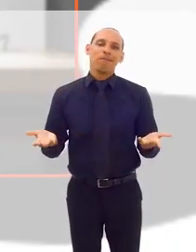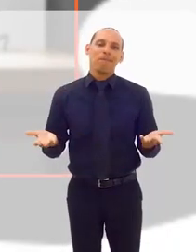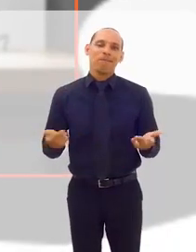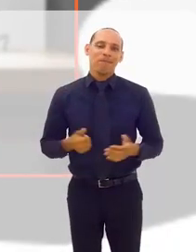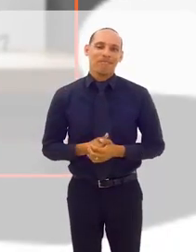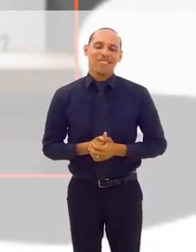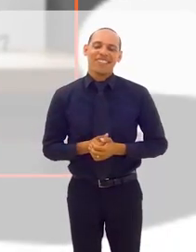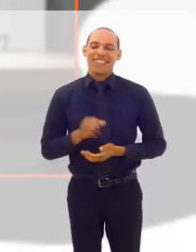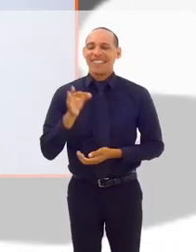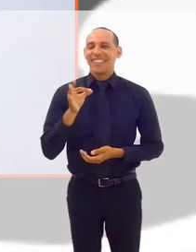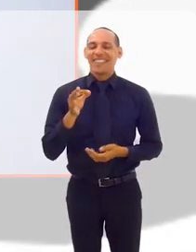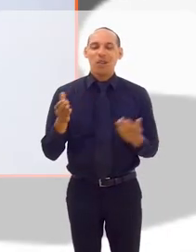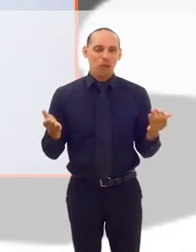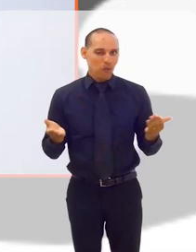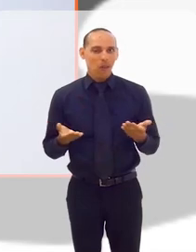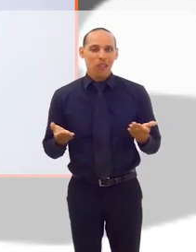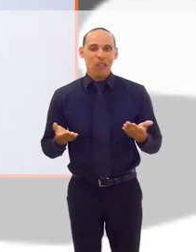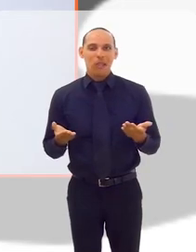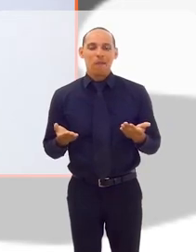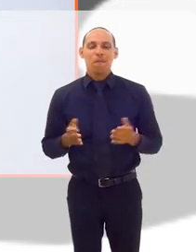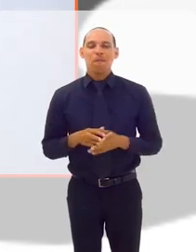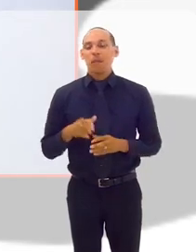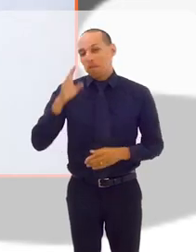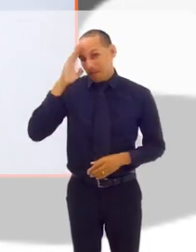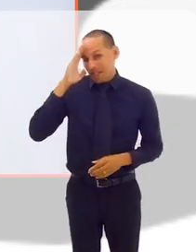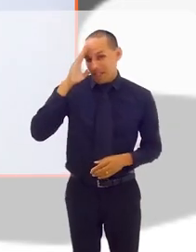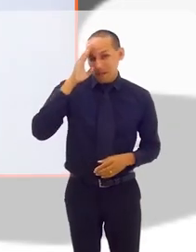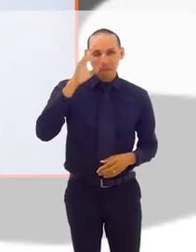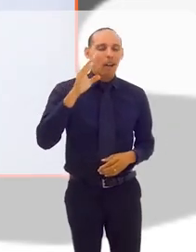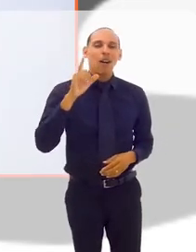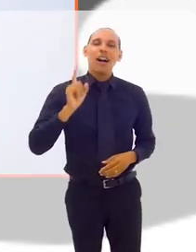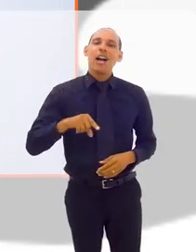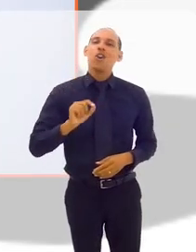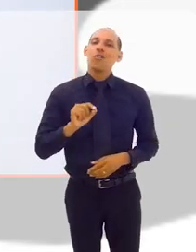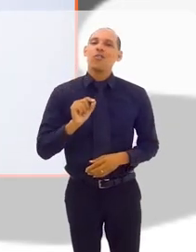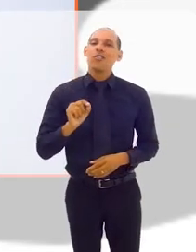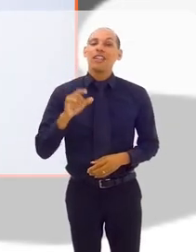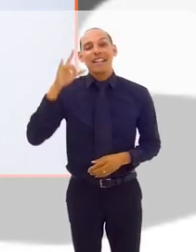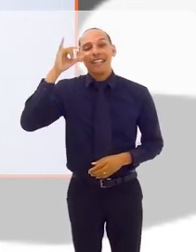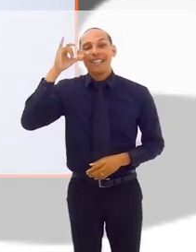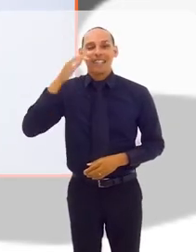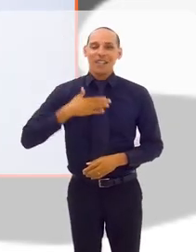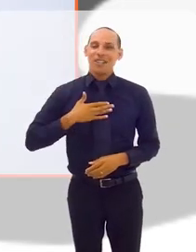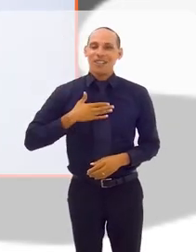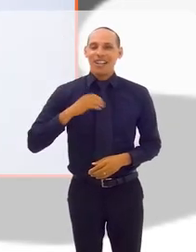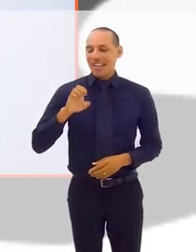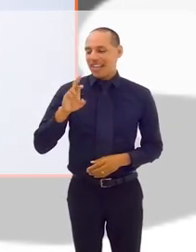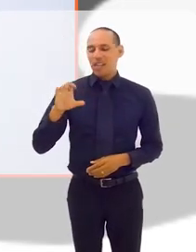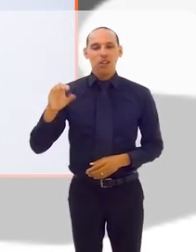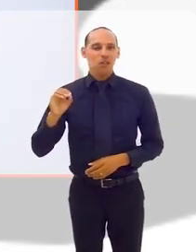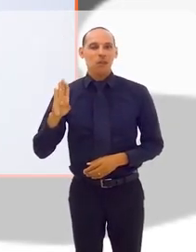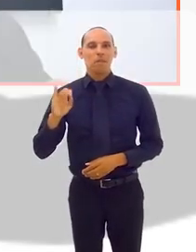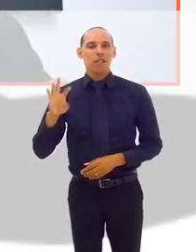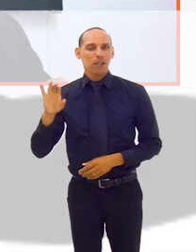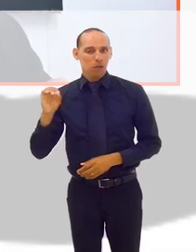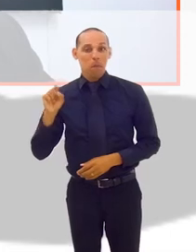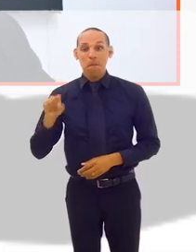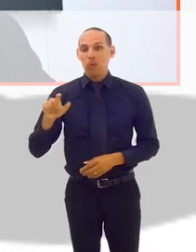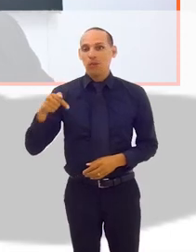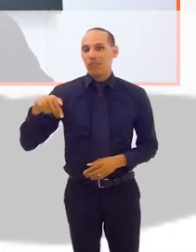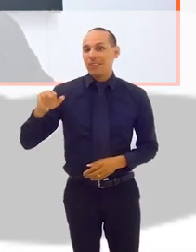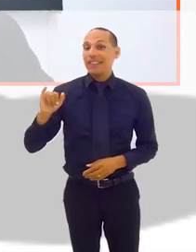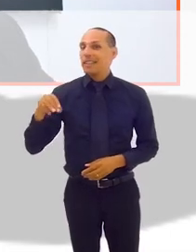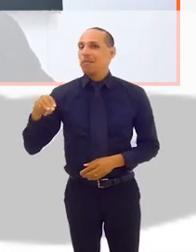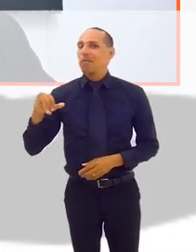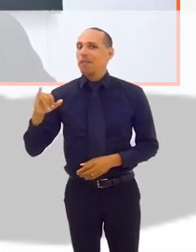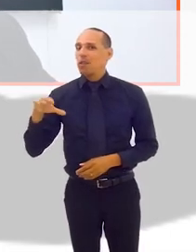paga esse preço. É, hoje, meu principal canal está sendo o meu próprio Instagram, que é o